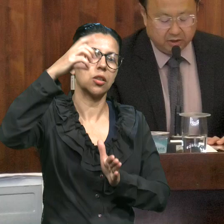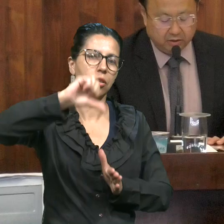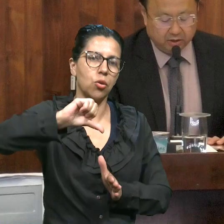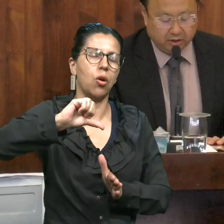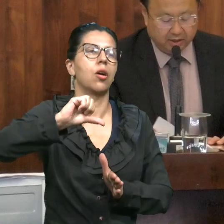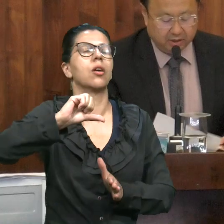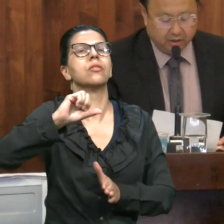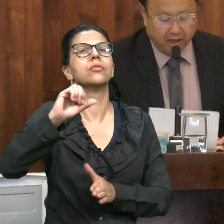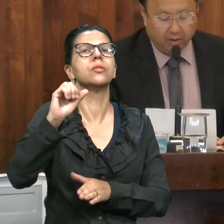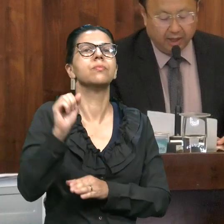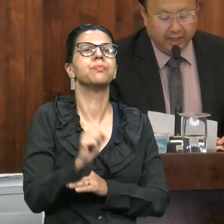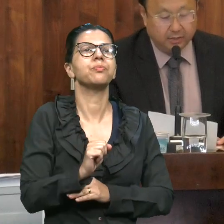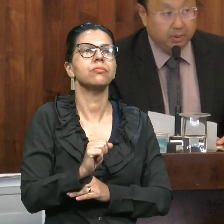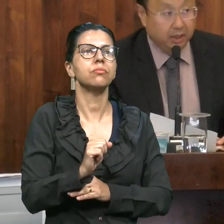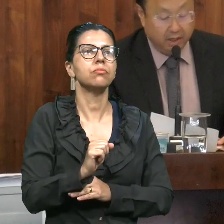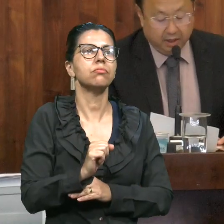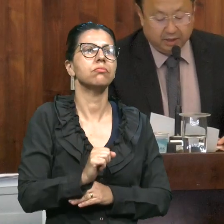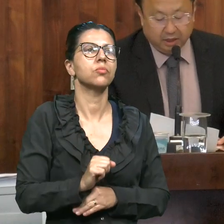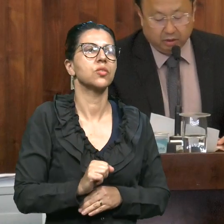19/10/2023, às 22 horas. Local: